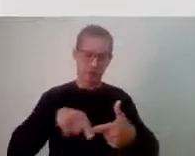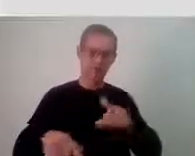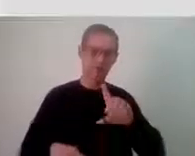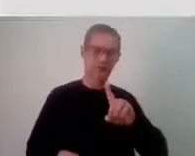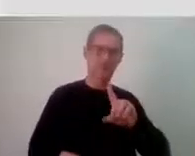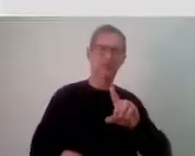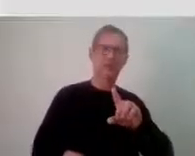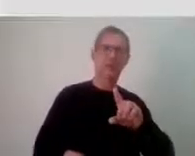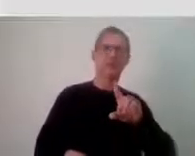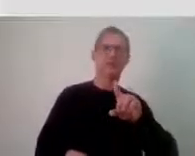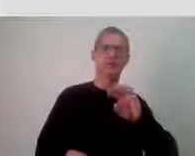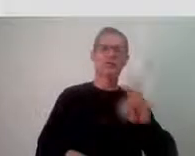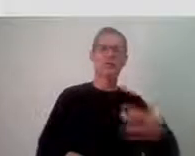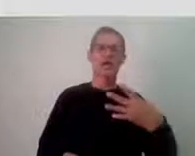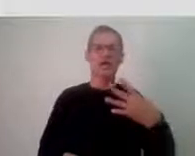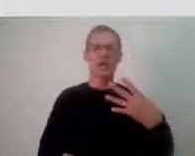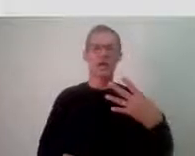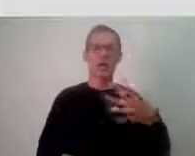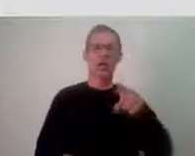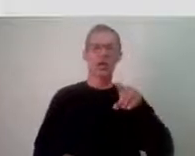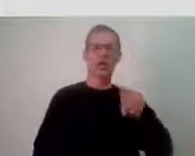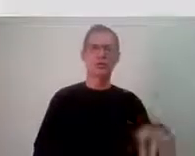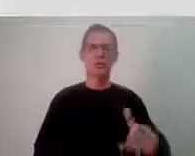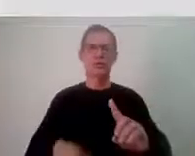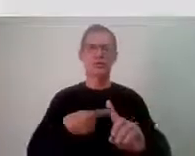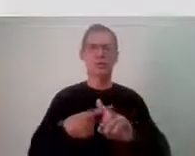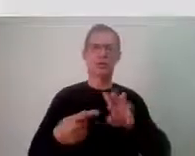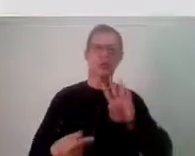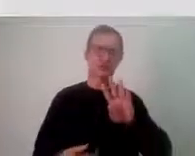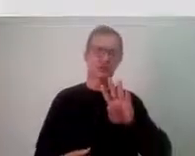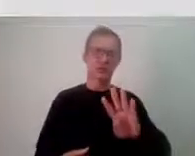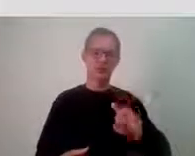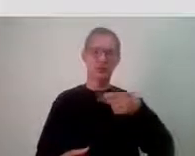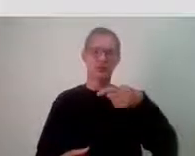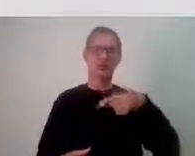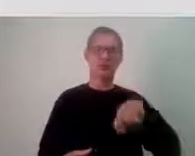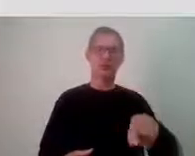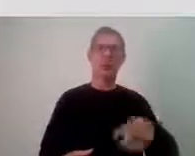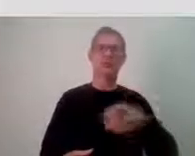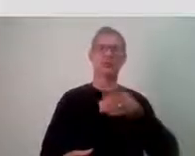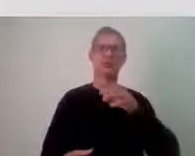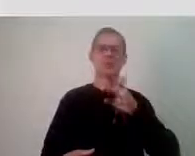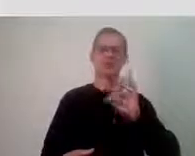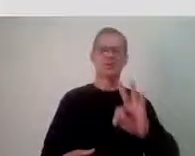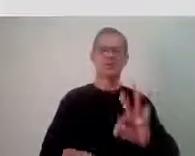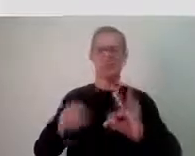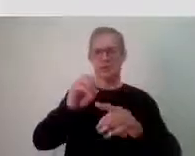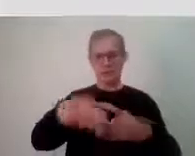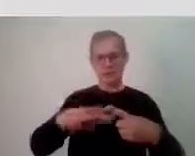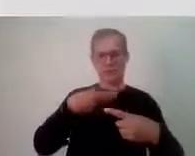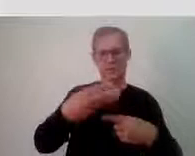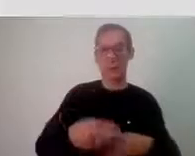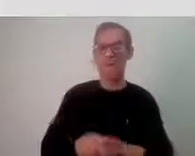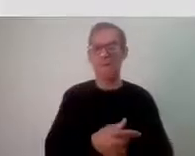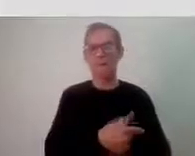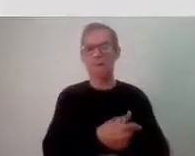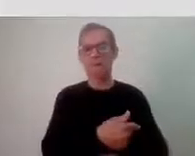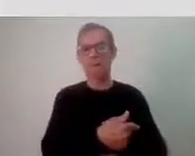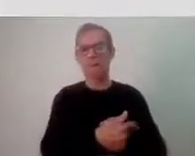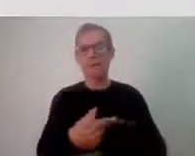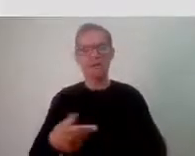4.000 mais 4.000 T ao cubo. Considerando que a produção na primeira semana é de 5.000